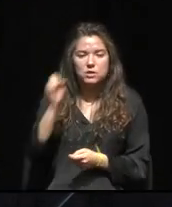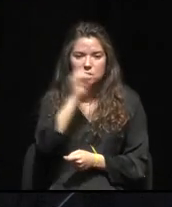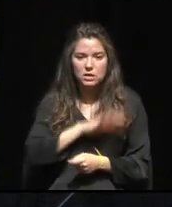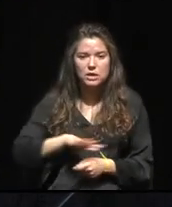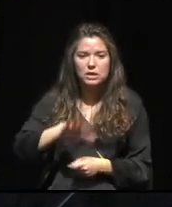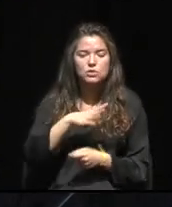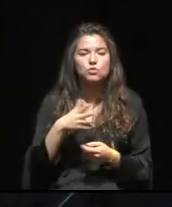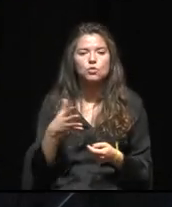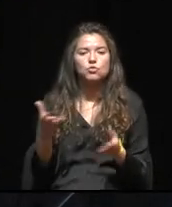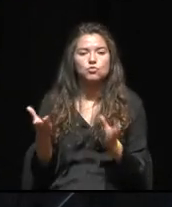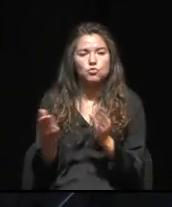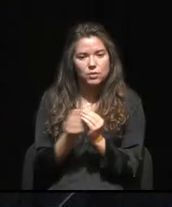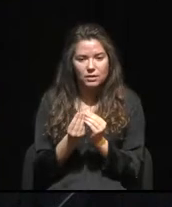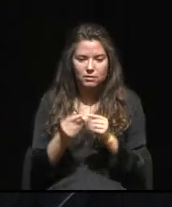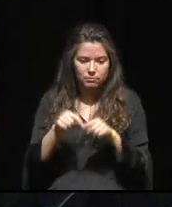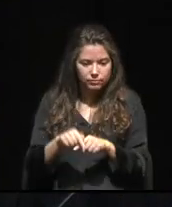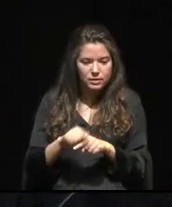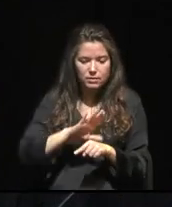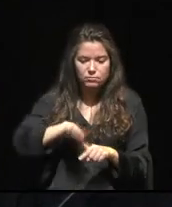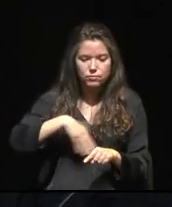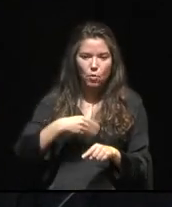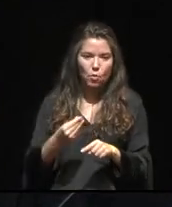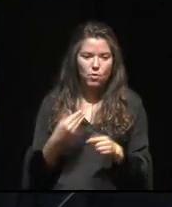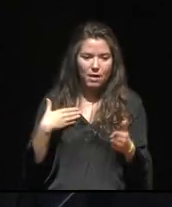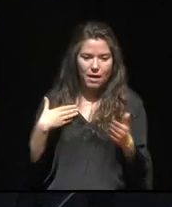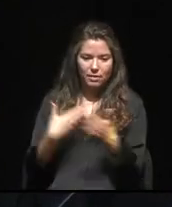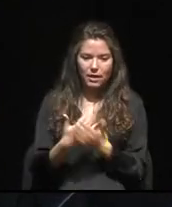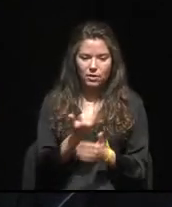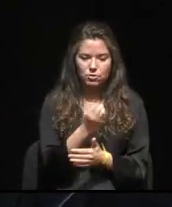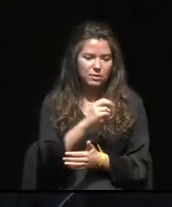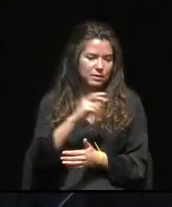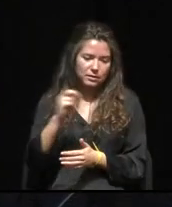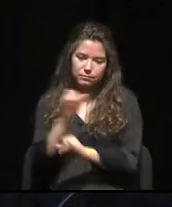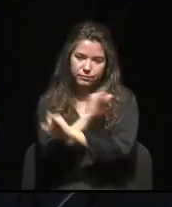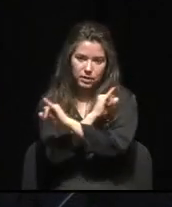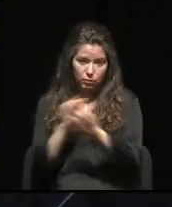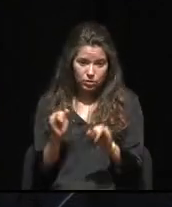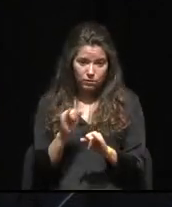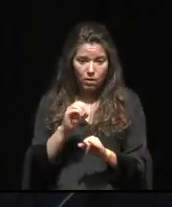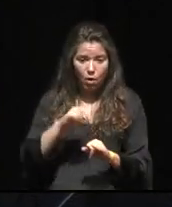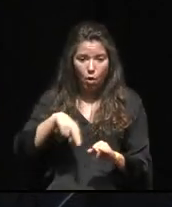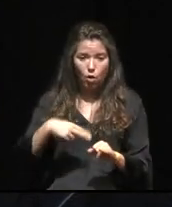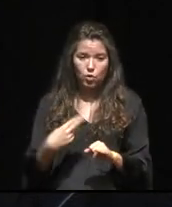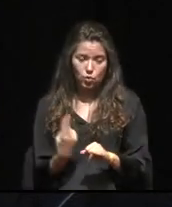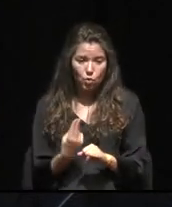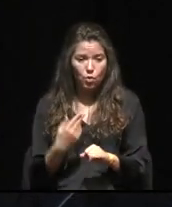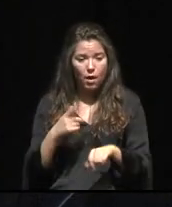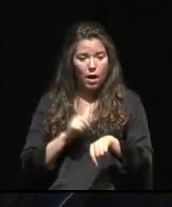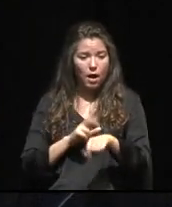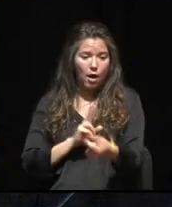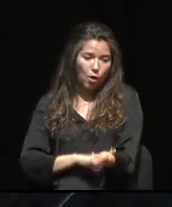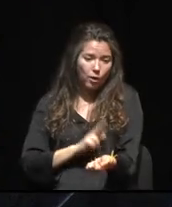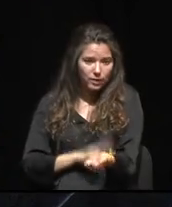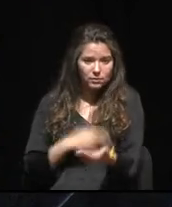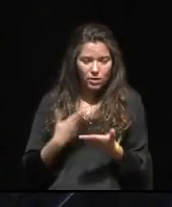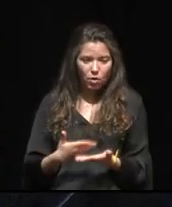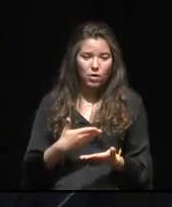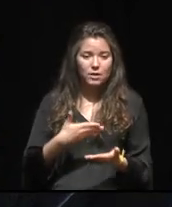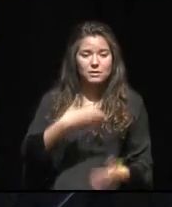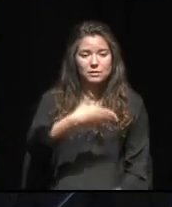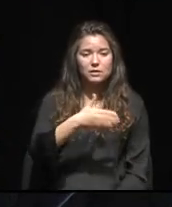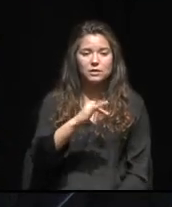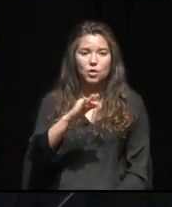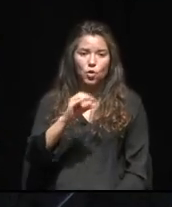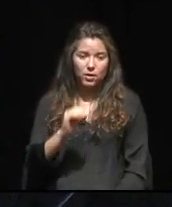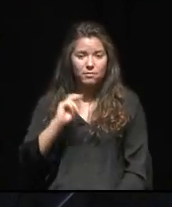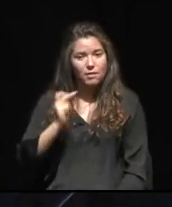certo para encar para alcançar a igualdade de género até 2030 segundo a ONU ao ritmo atual serão necessários 140 anos para que as